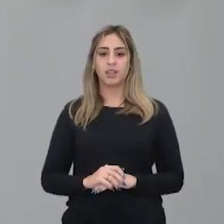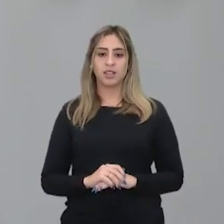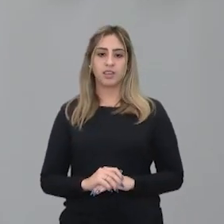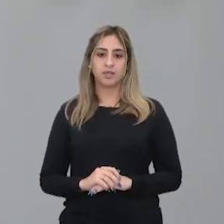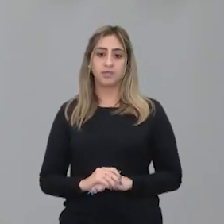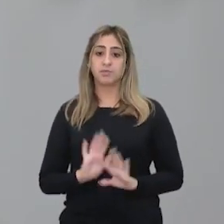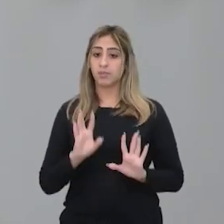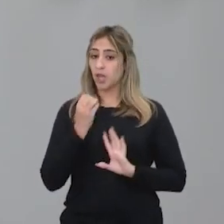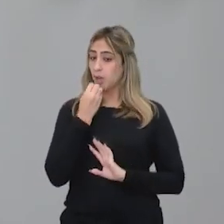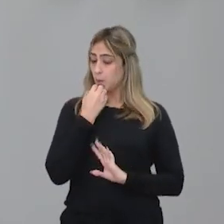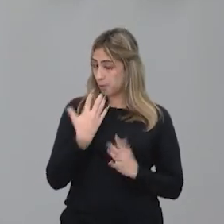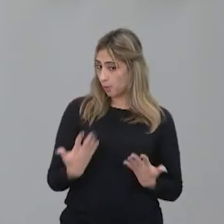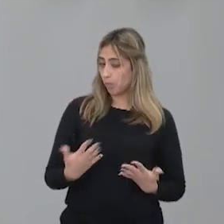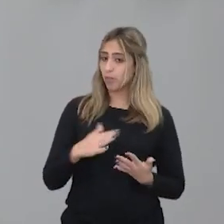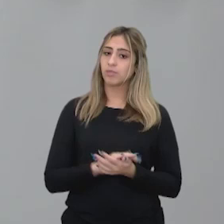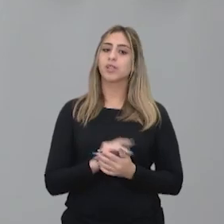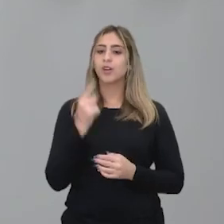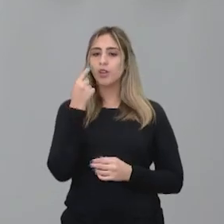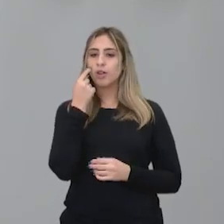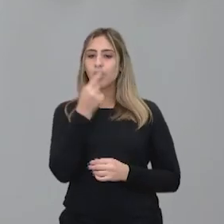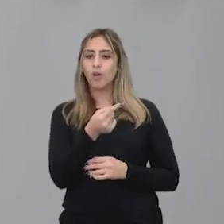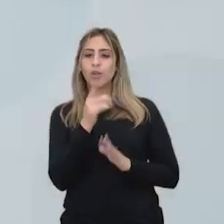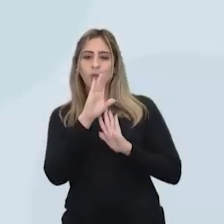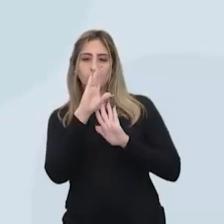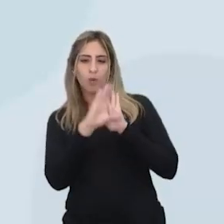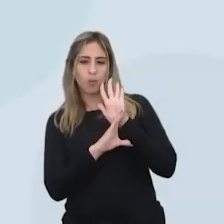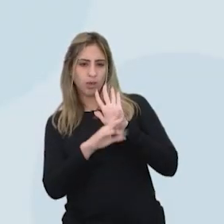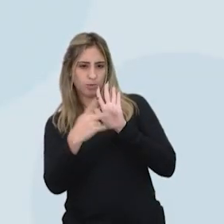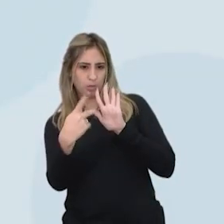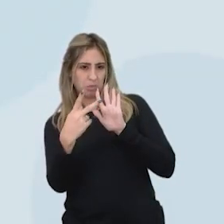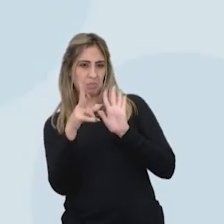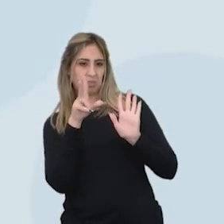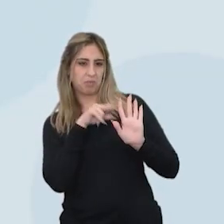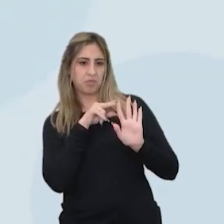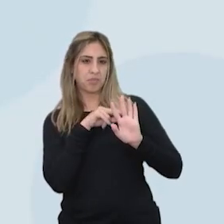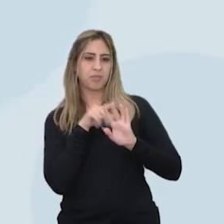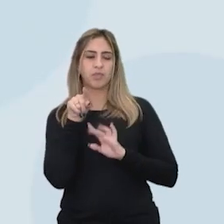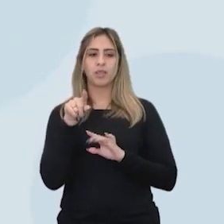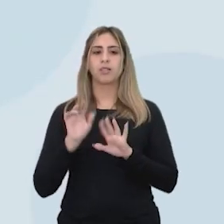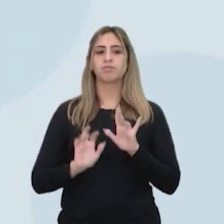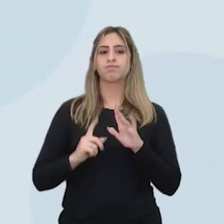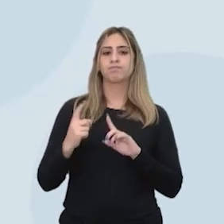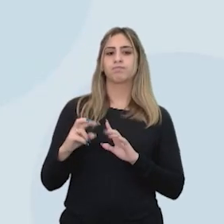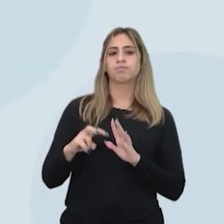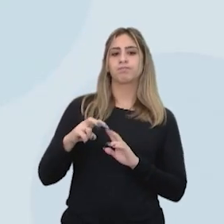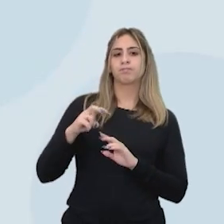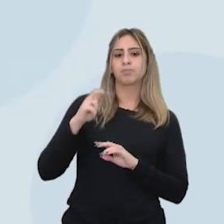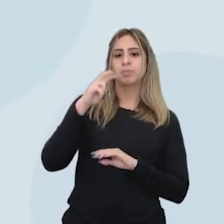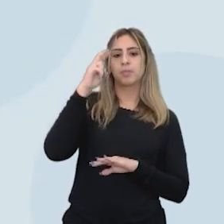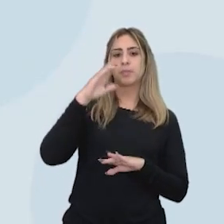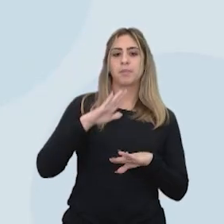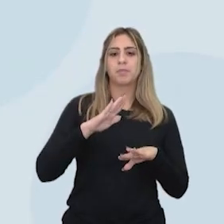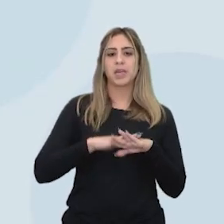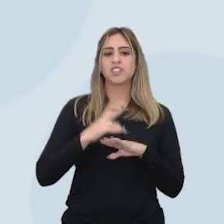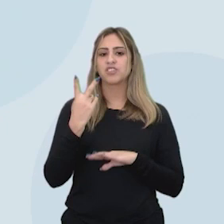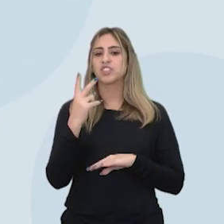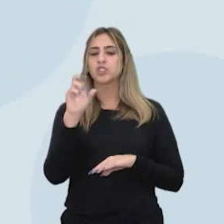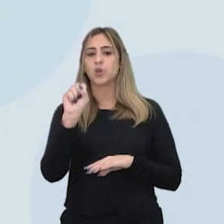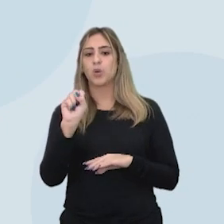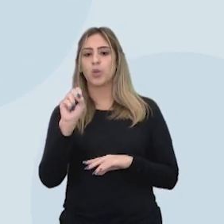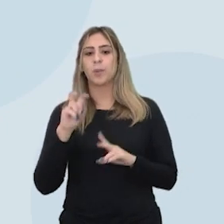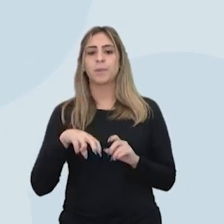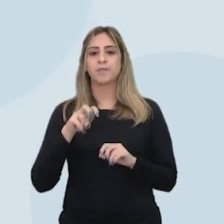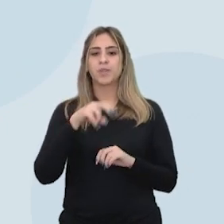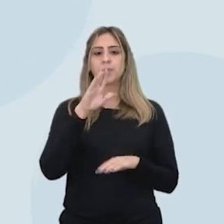certo? Bom, e aí, olha só esse currículo dela, gente. Ela escalou mais de 28 montanhas com mais